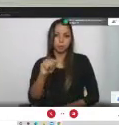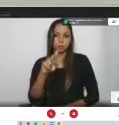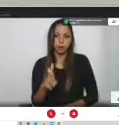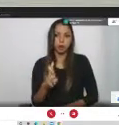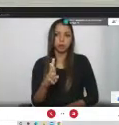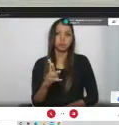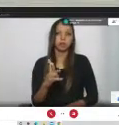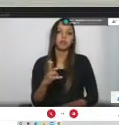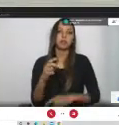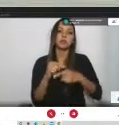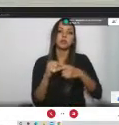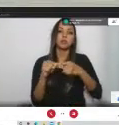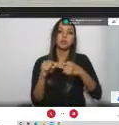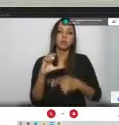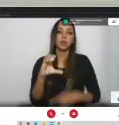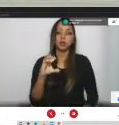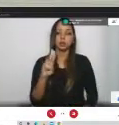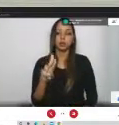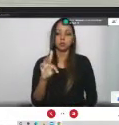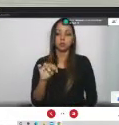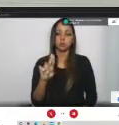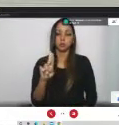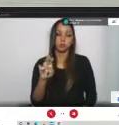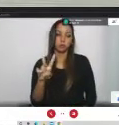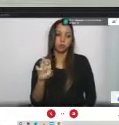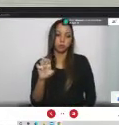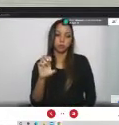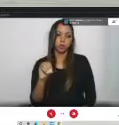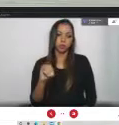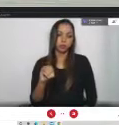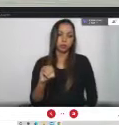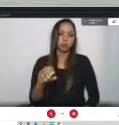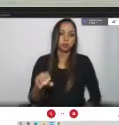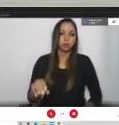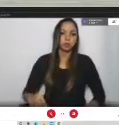Cotovelo. Fui longe, hein, Ed, agora.